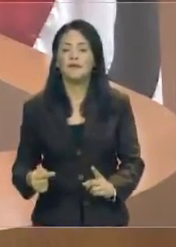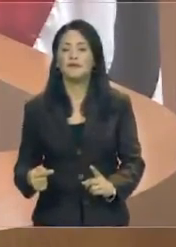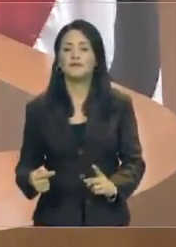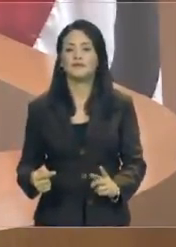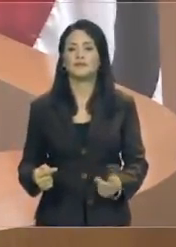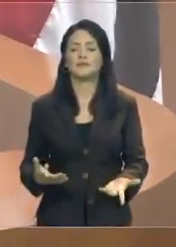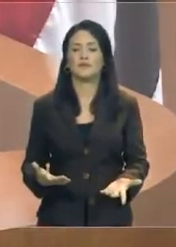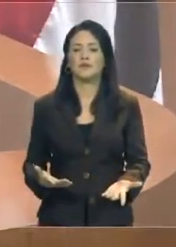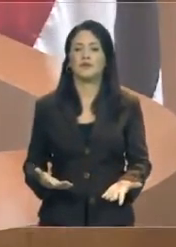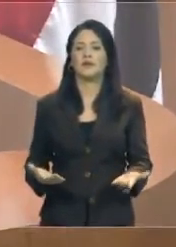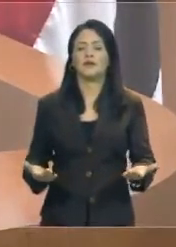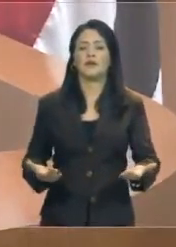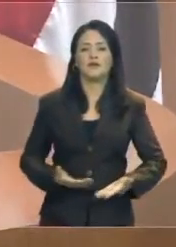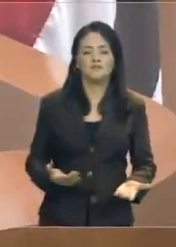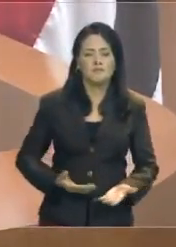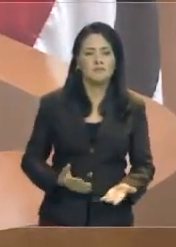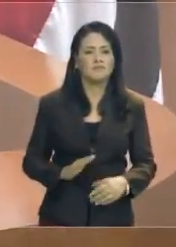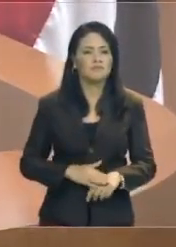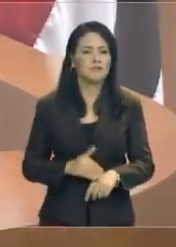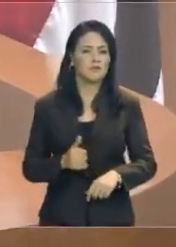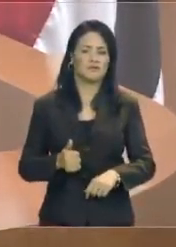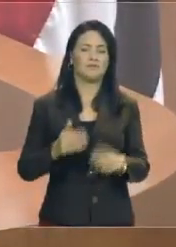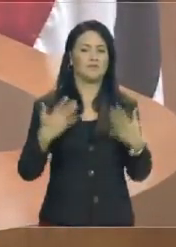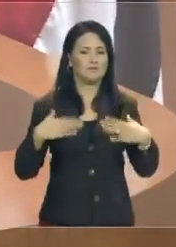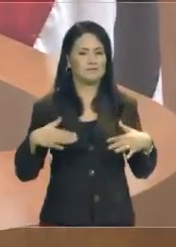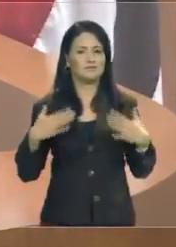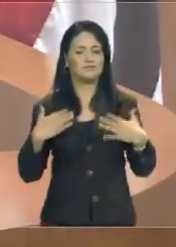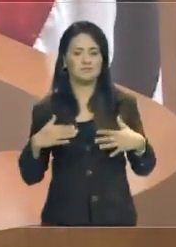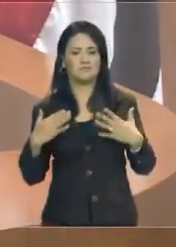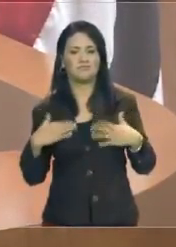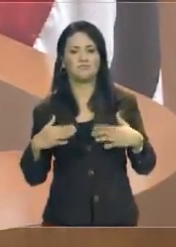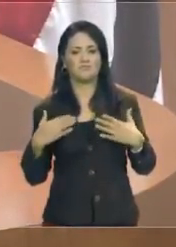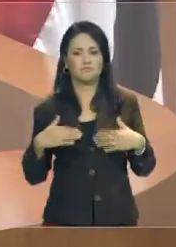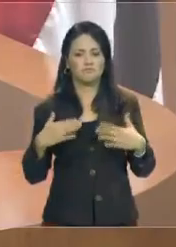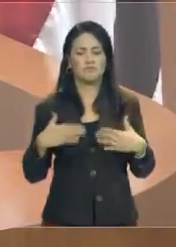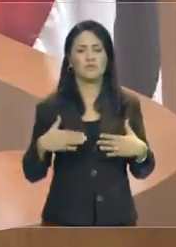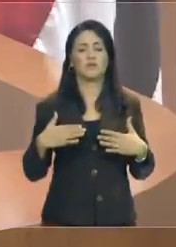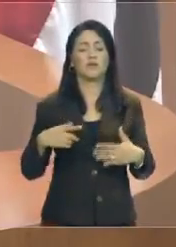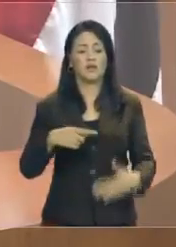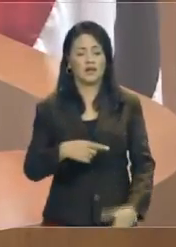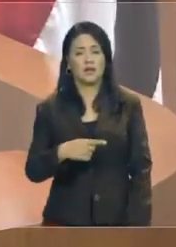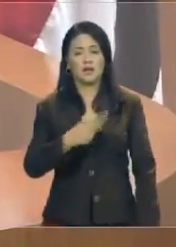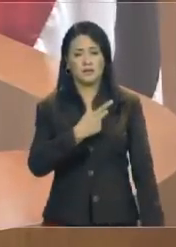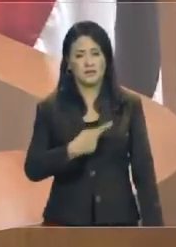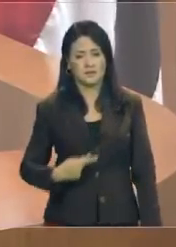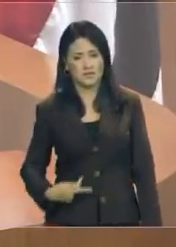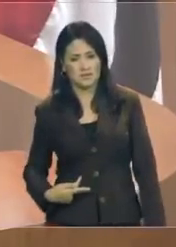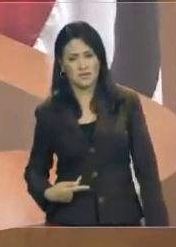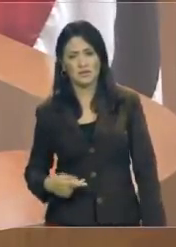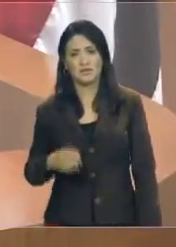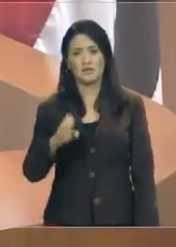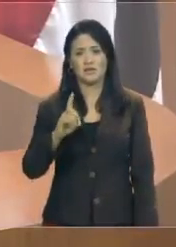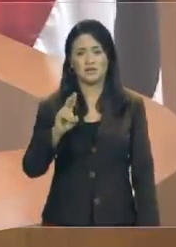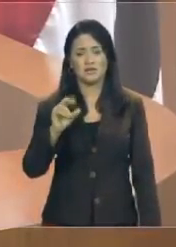distorção jurídica, distorção política, distorção moral que era Eduardo Cunha presidir a Câmara dos